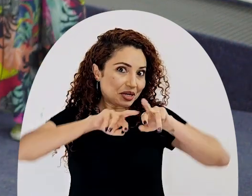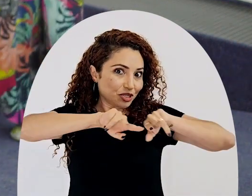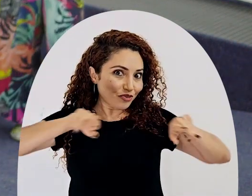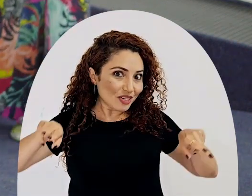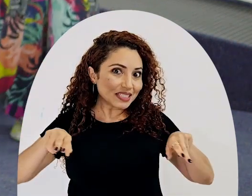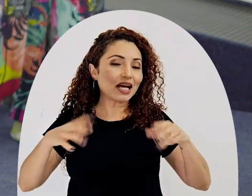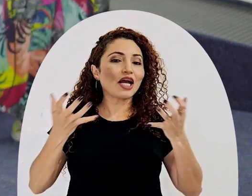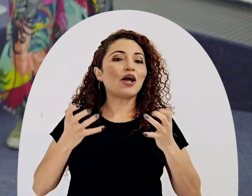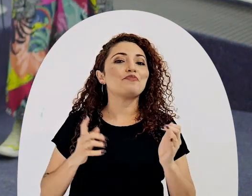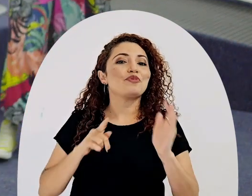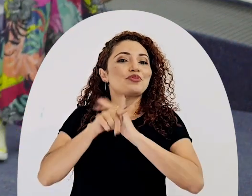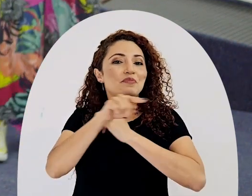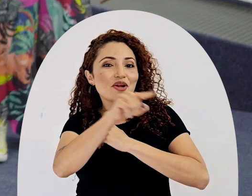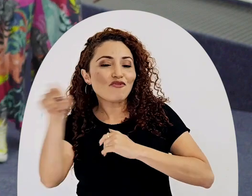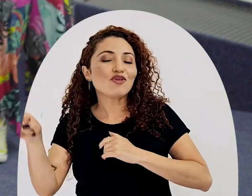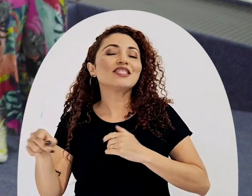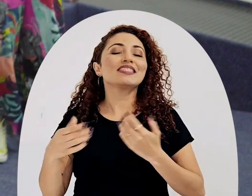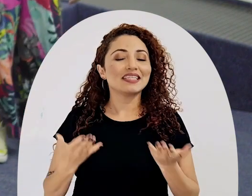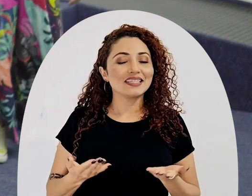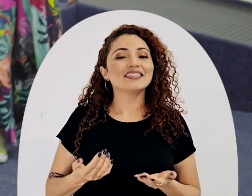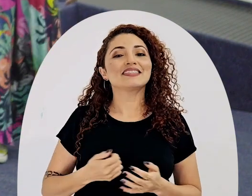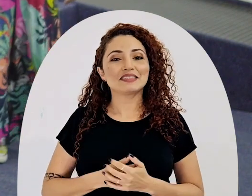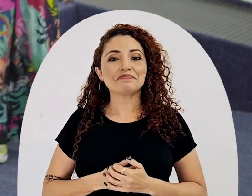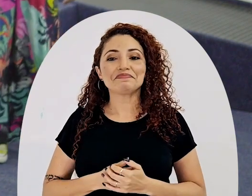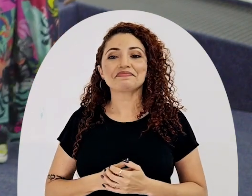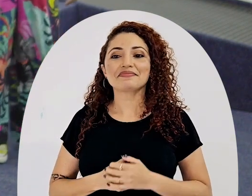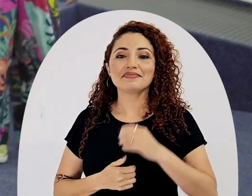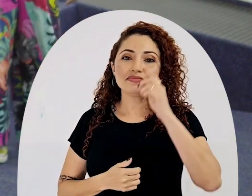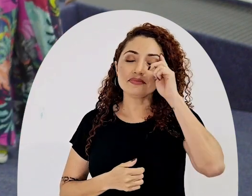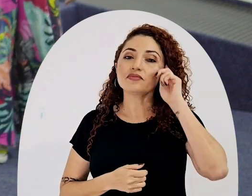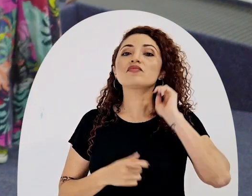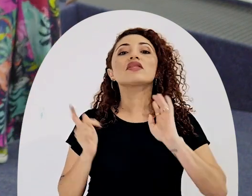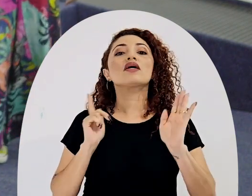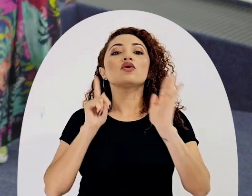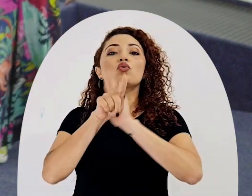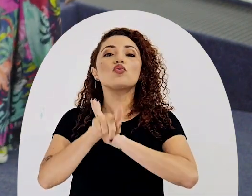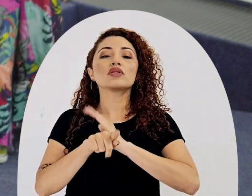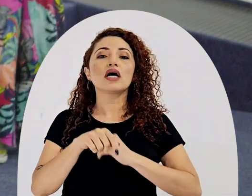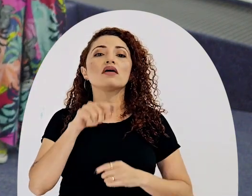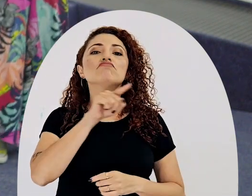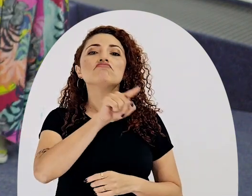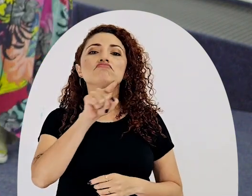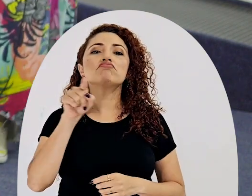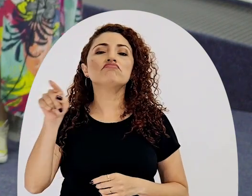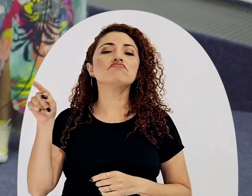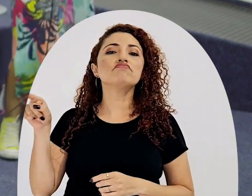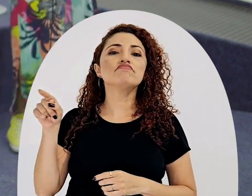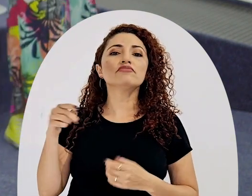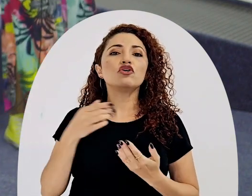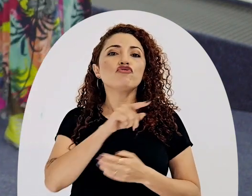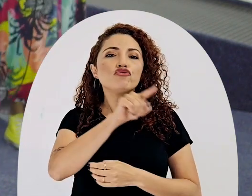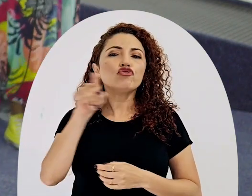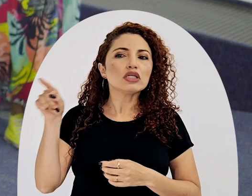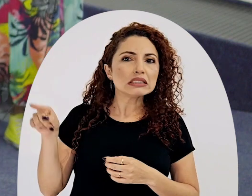né? Eu queria saber quem de vocês se considera parte da diversidade.